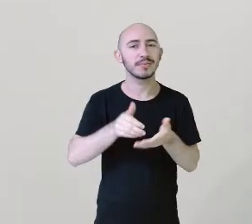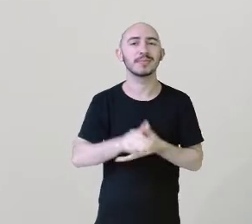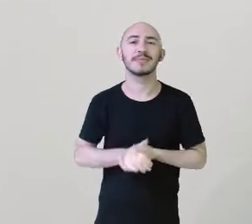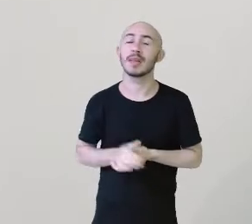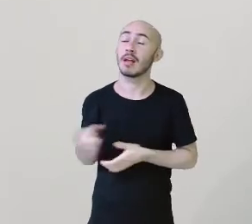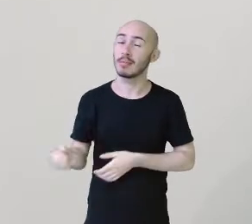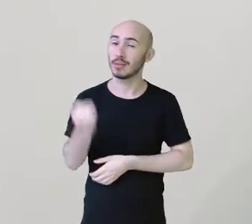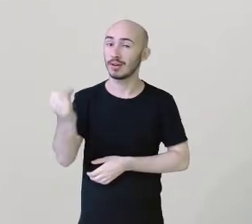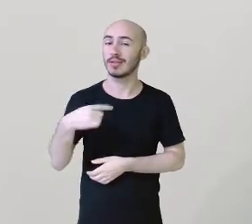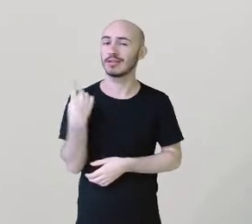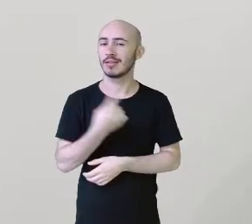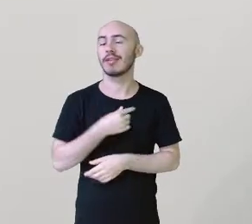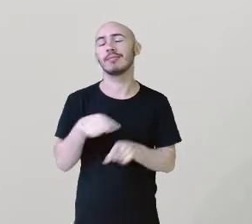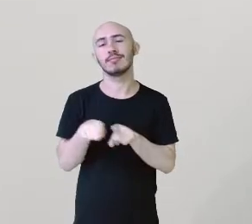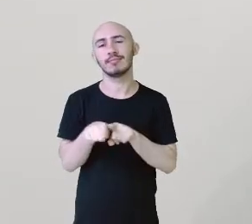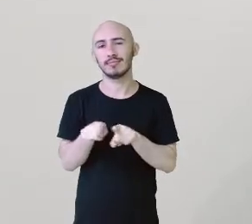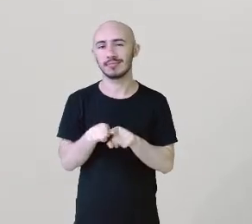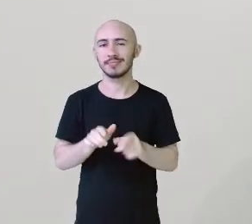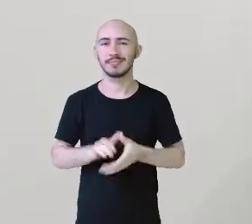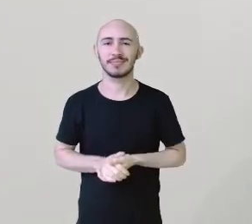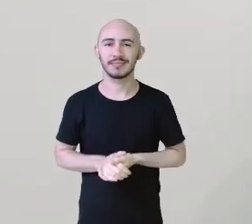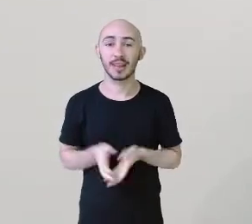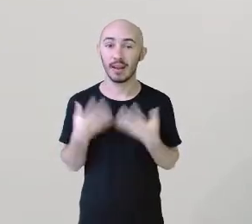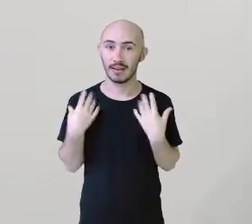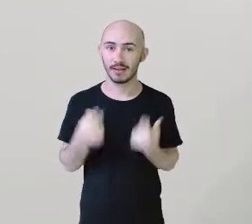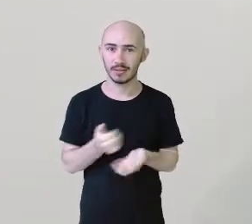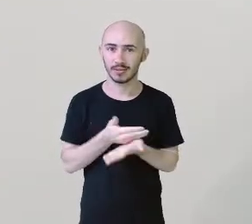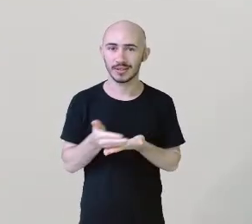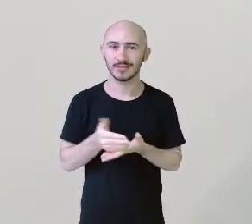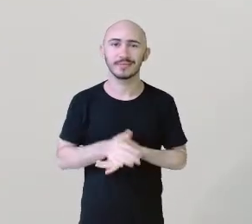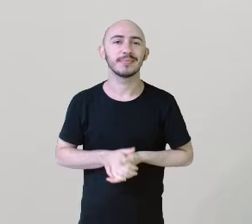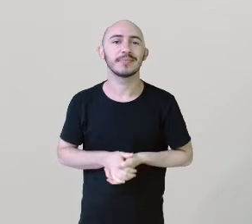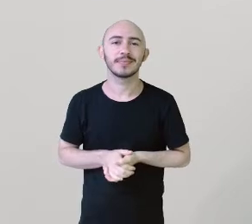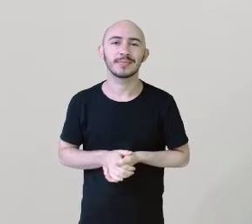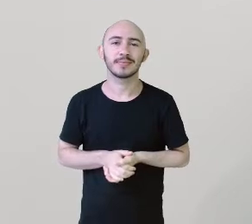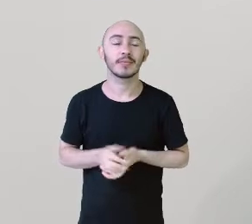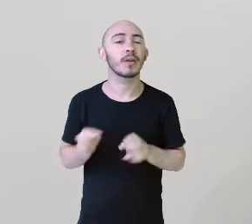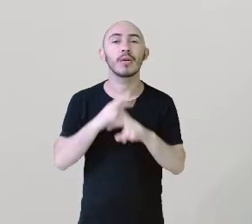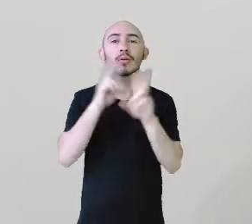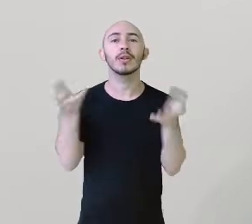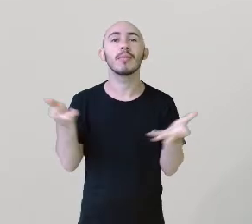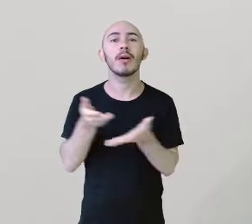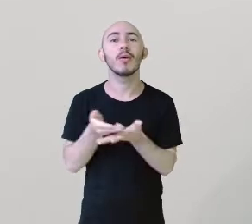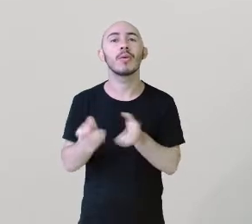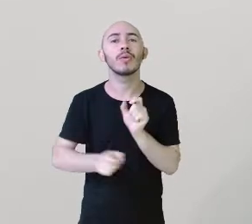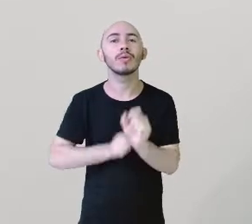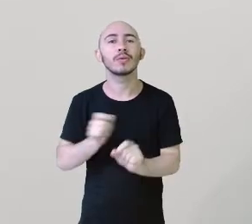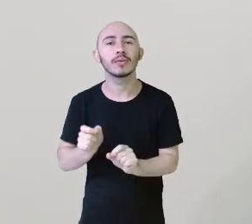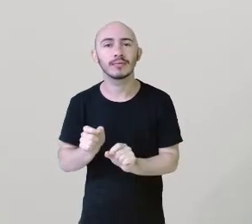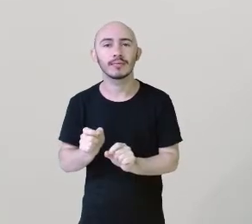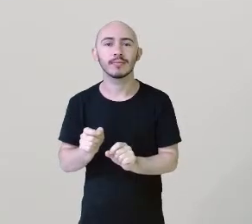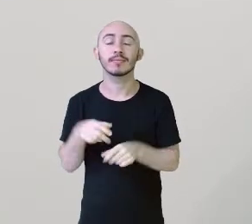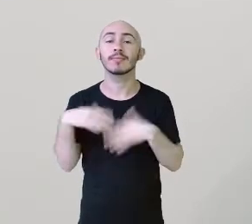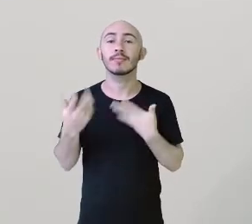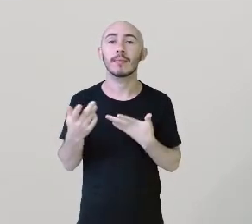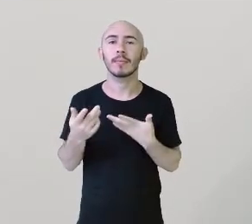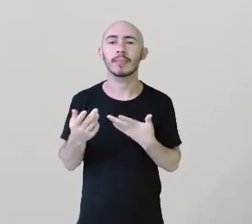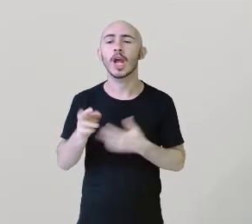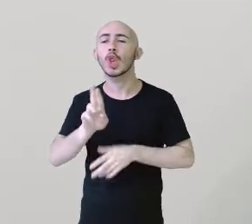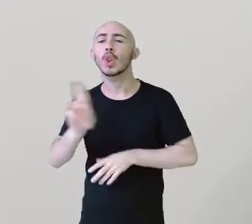que é importante para a gente também, tá certo? Então, vamos lá, vamos começar? O tema da nossa aula de hoje é